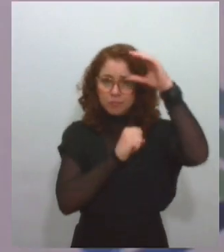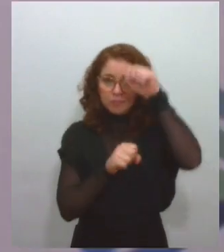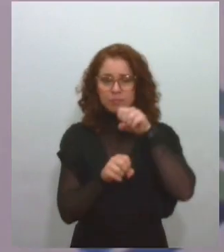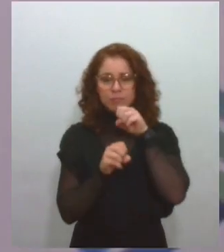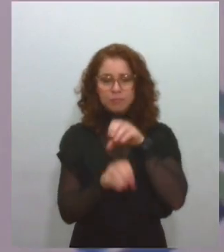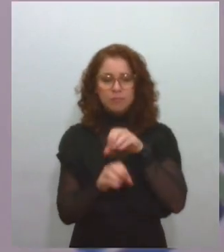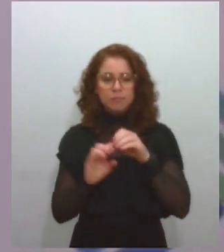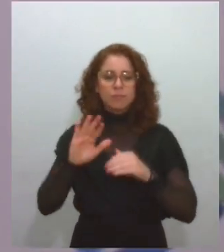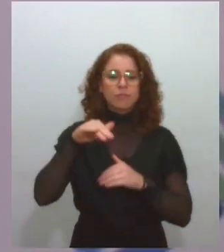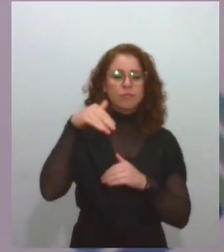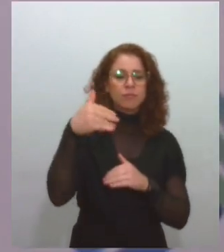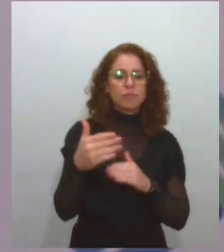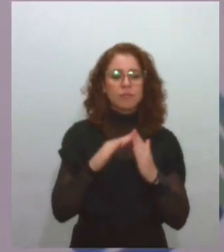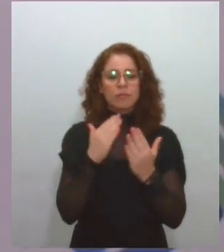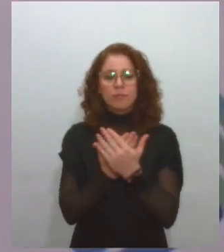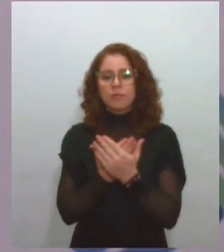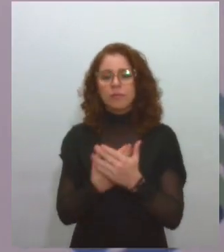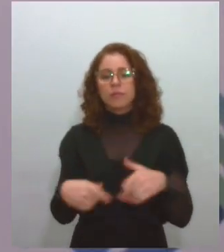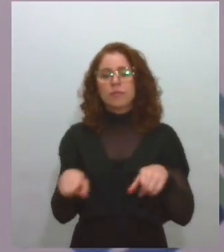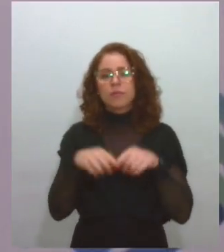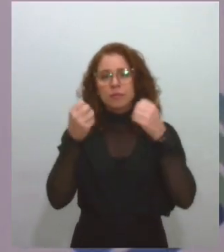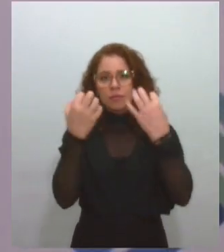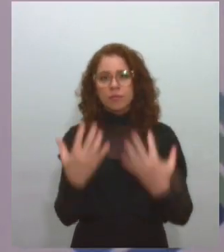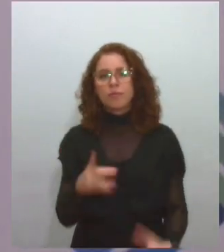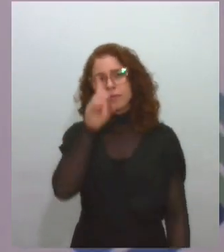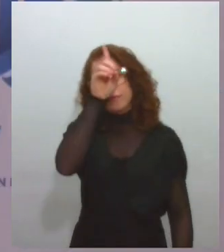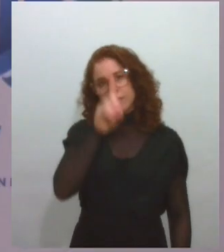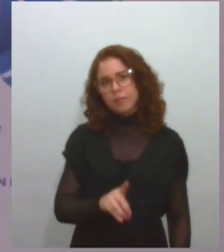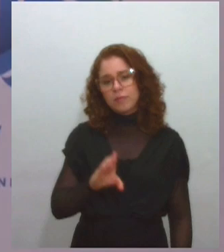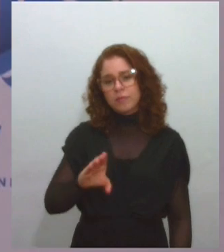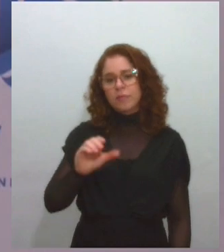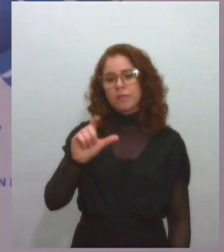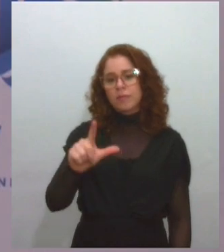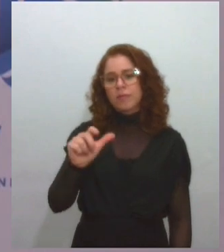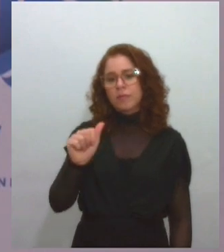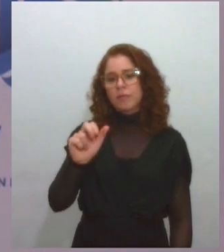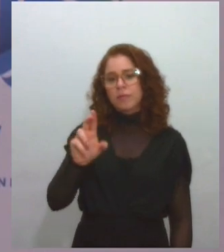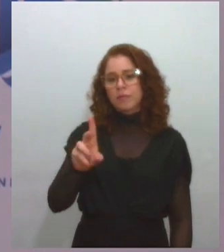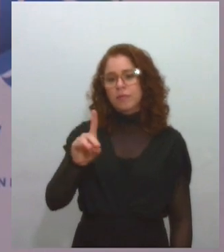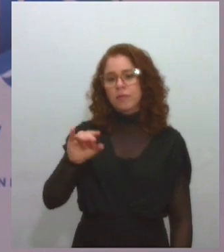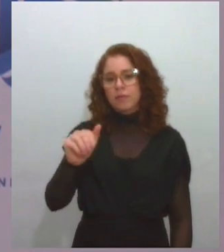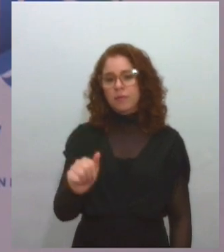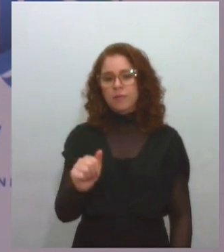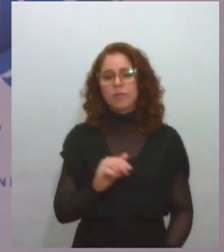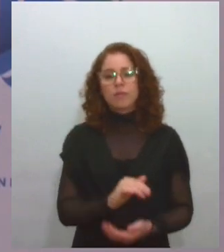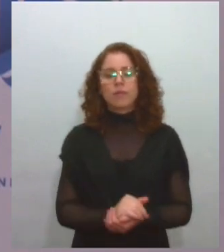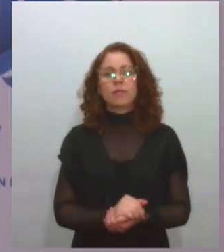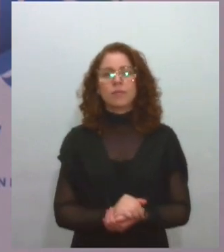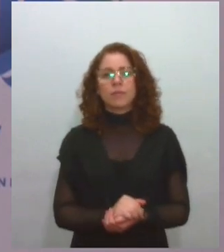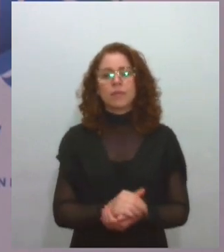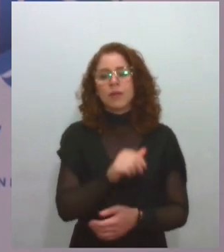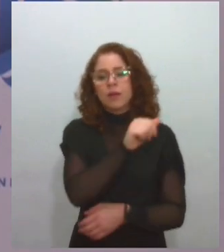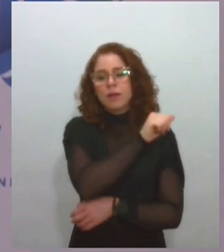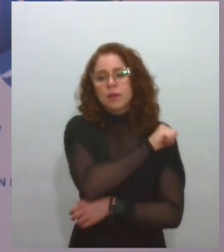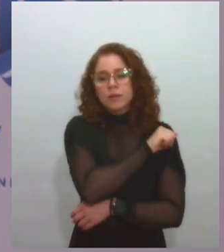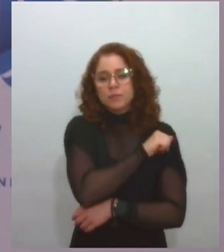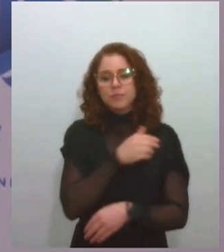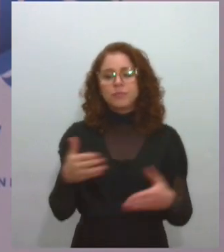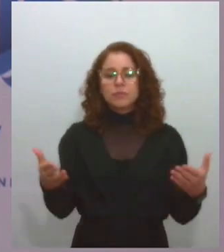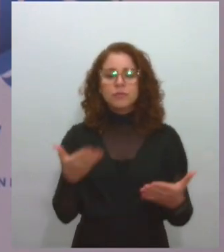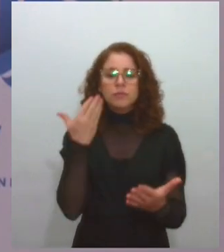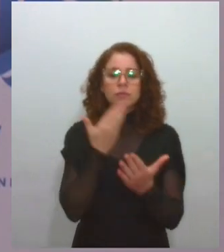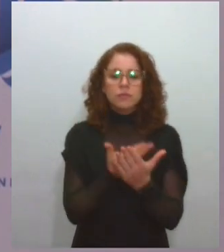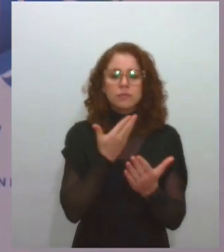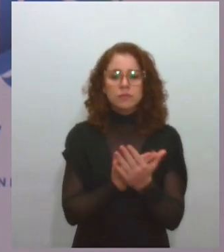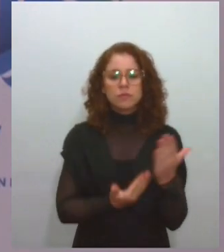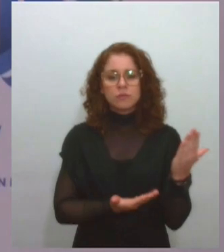escola, foi destacado pela diretora Cláudia Damasceno. São meninos que estão na flor da adolescência, meninos que estão no novo ensino